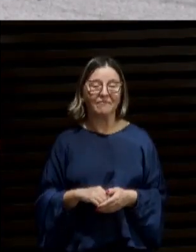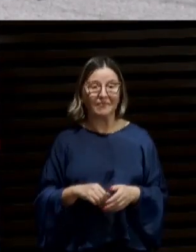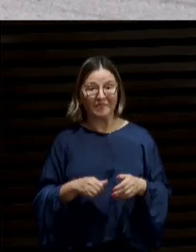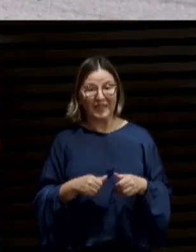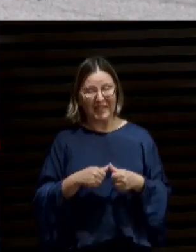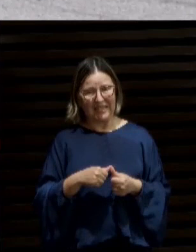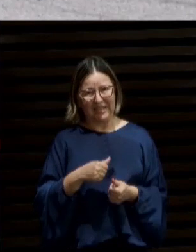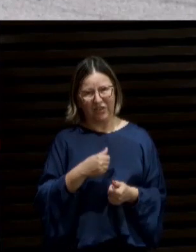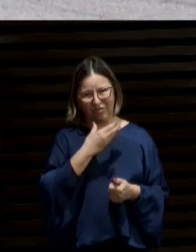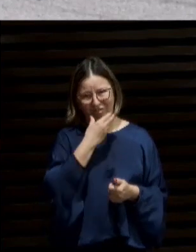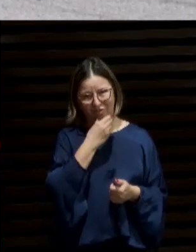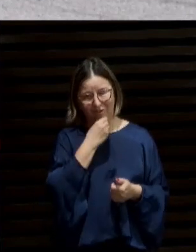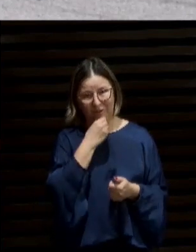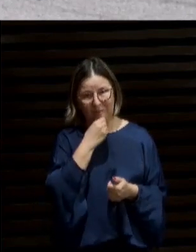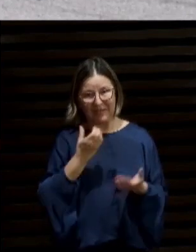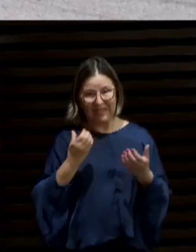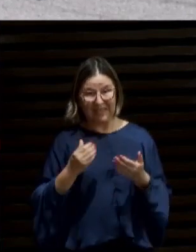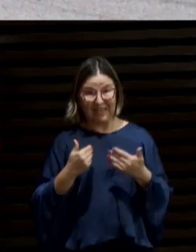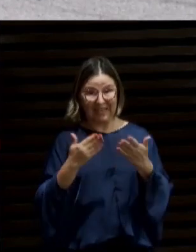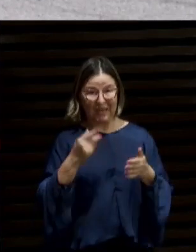que ia dar para o filho,